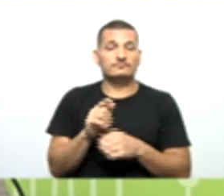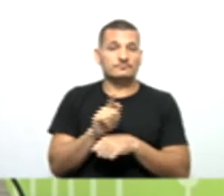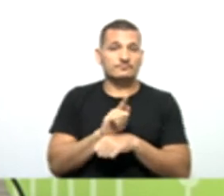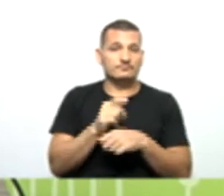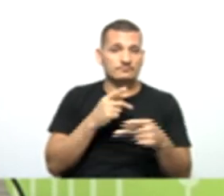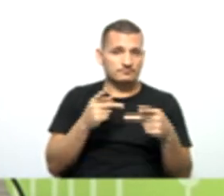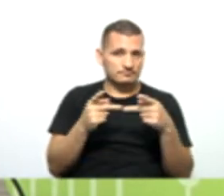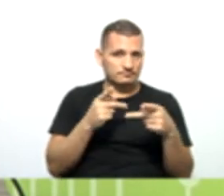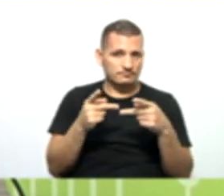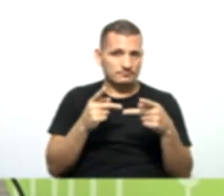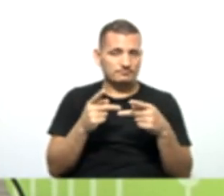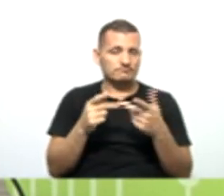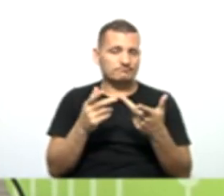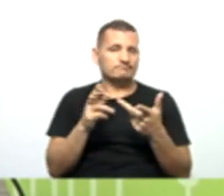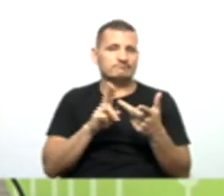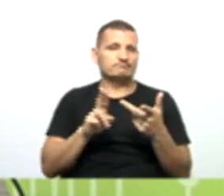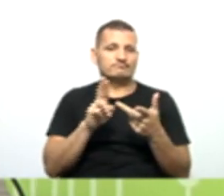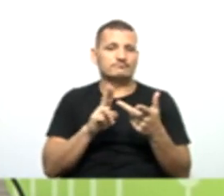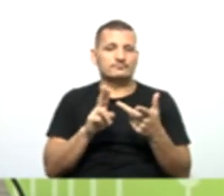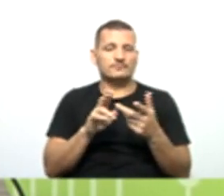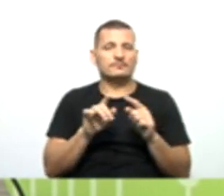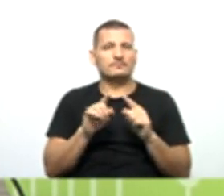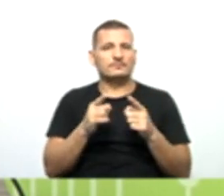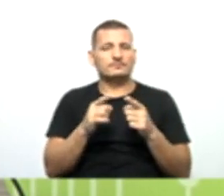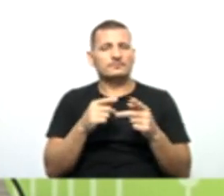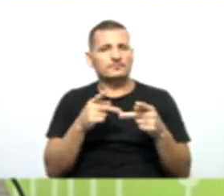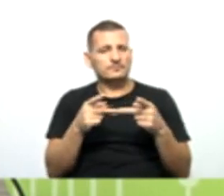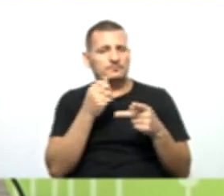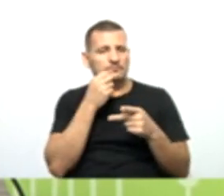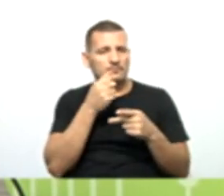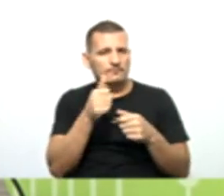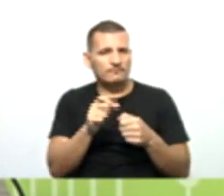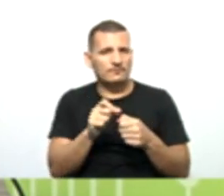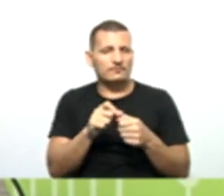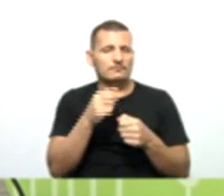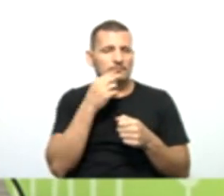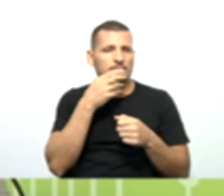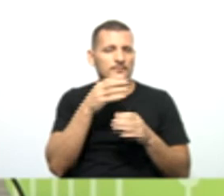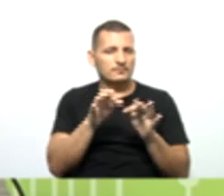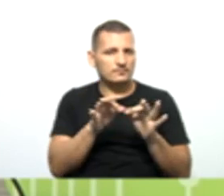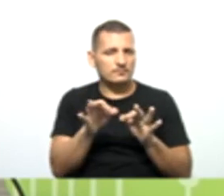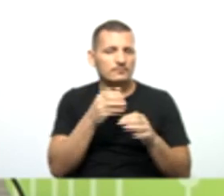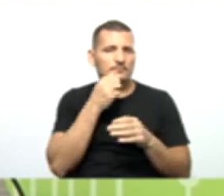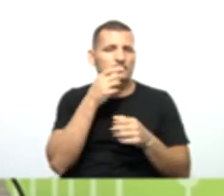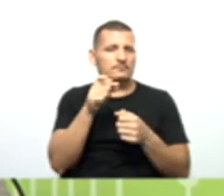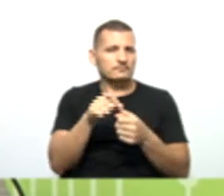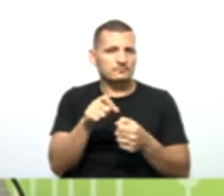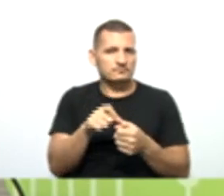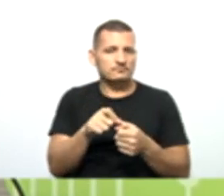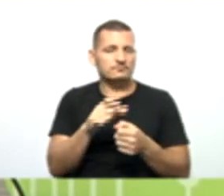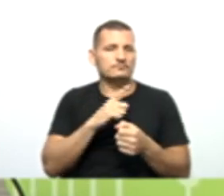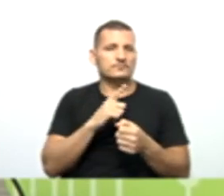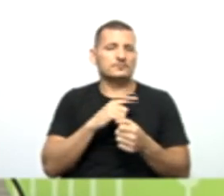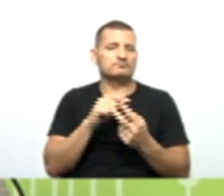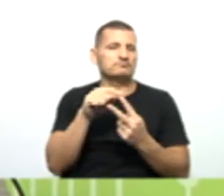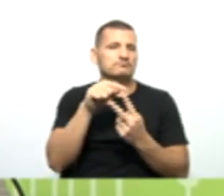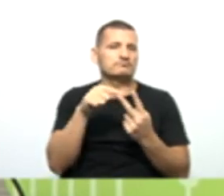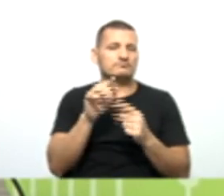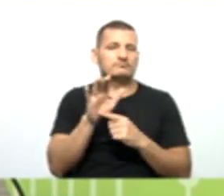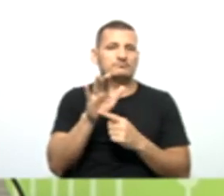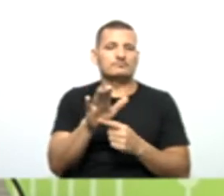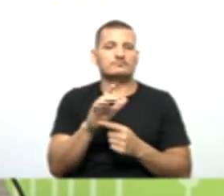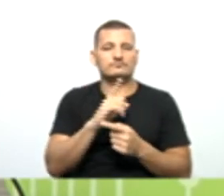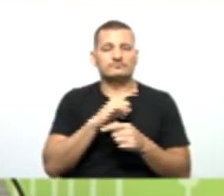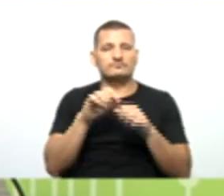projetos que trabalham com essa forma, mas aquele projeto bem feito, bem elaborado, bem executado, ele já traz essas duas formas aí de apresentação